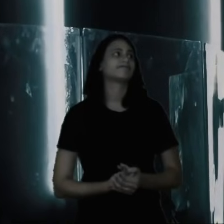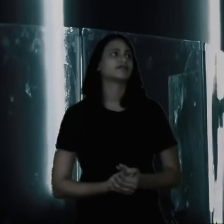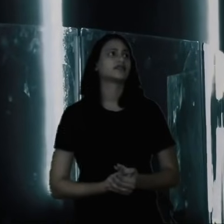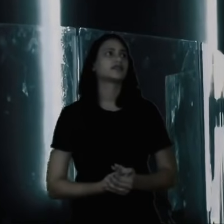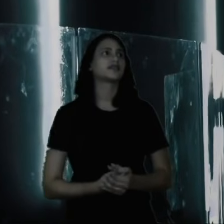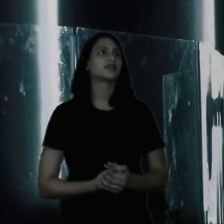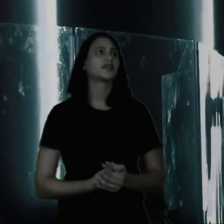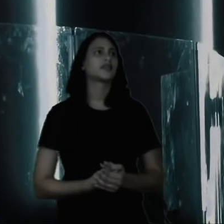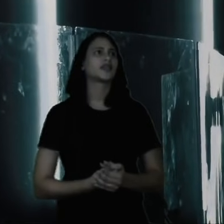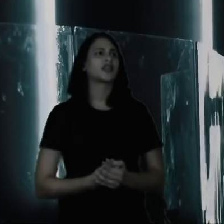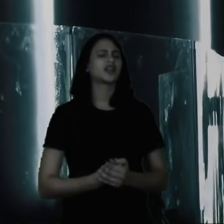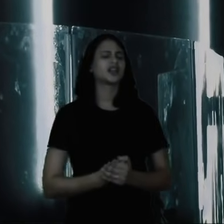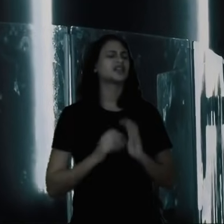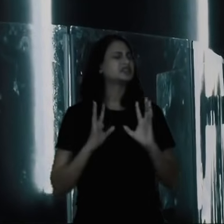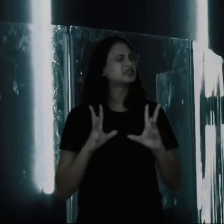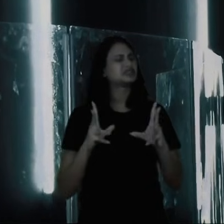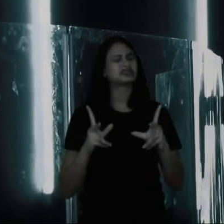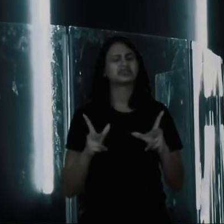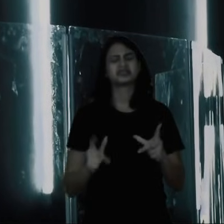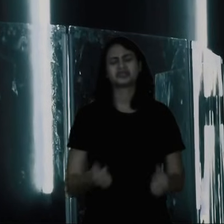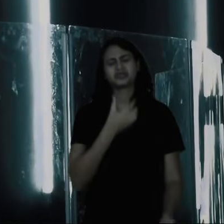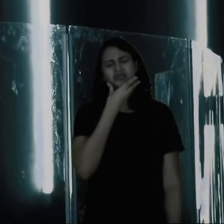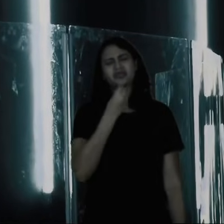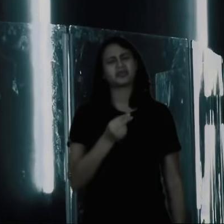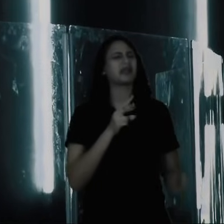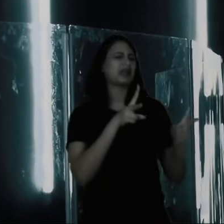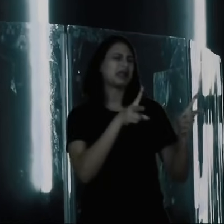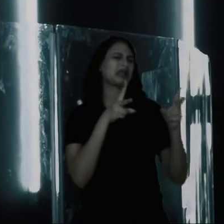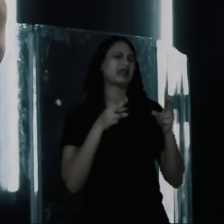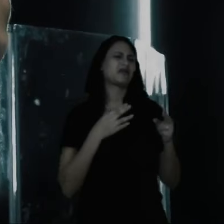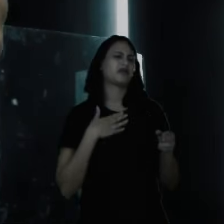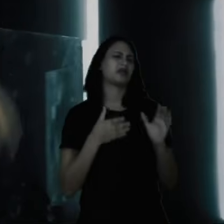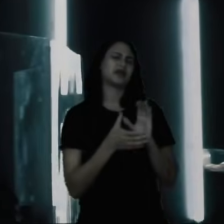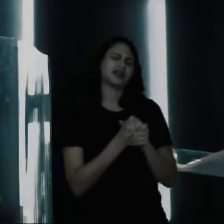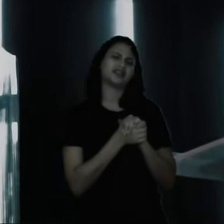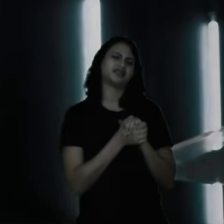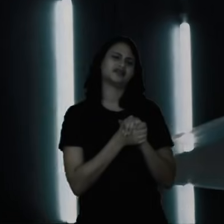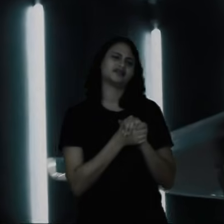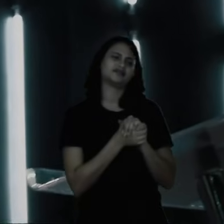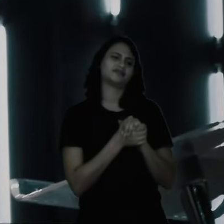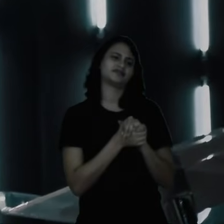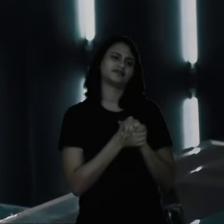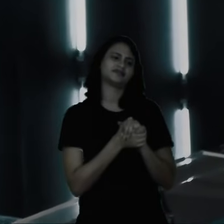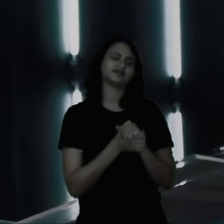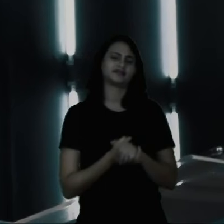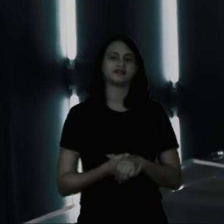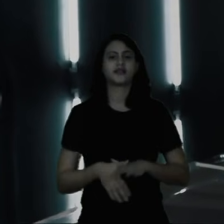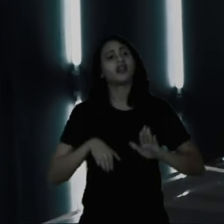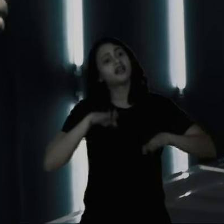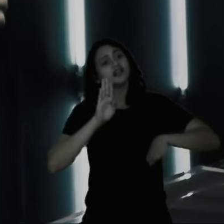todo homem é desse jeito. Talvez você viu seu pai